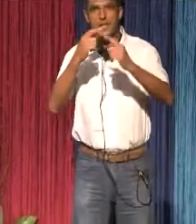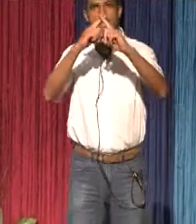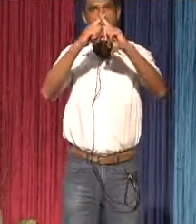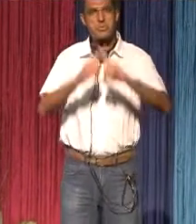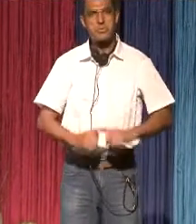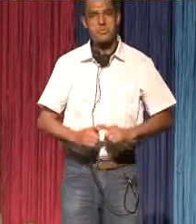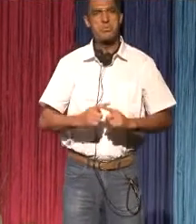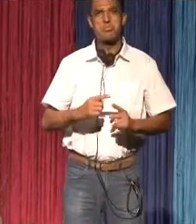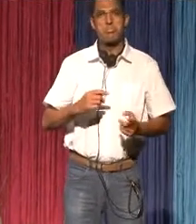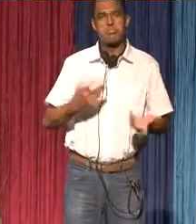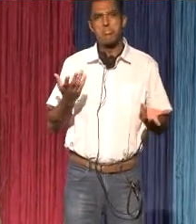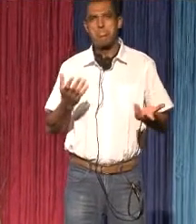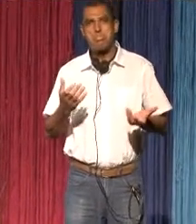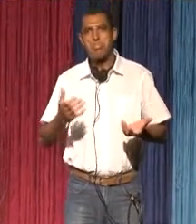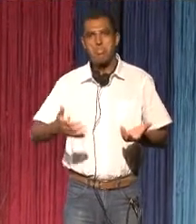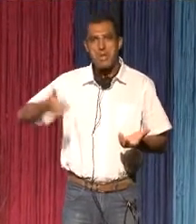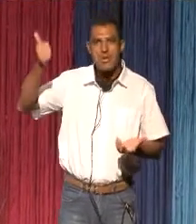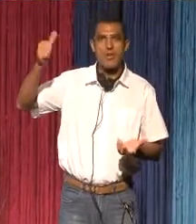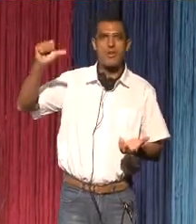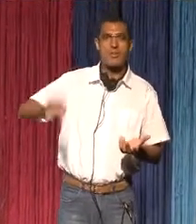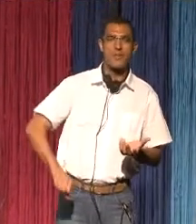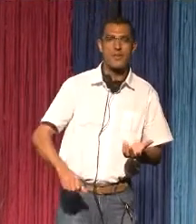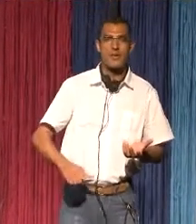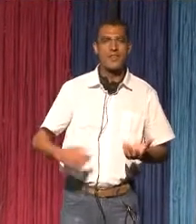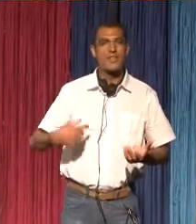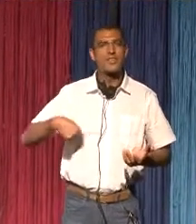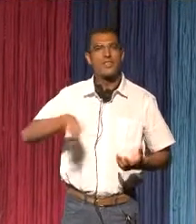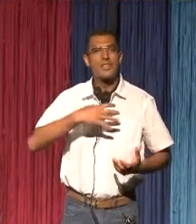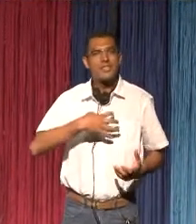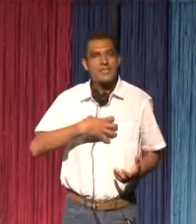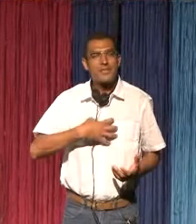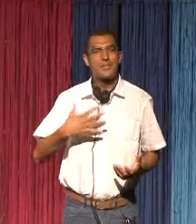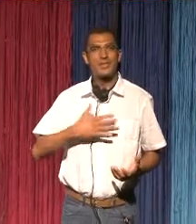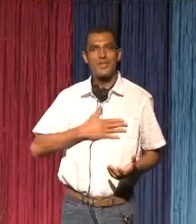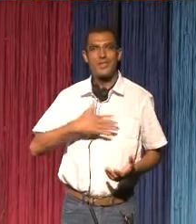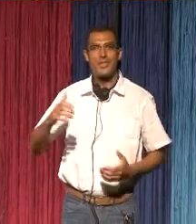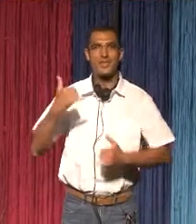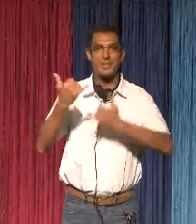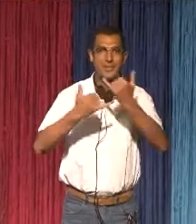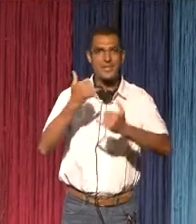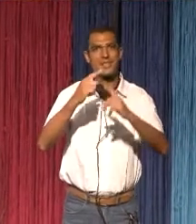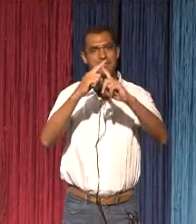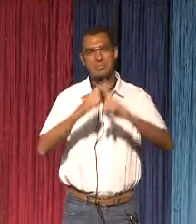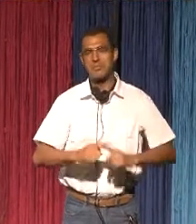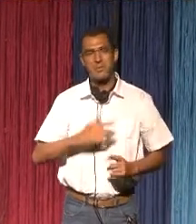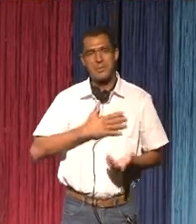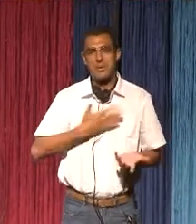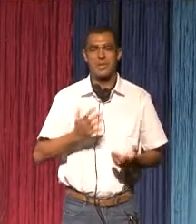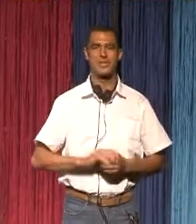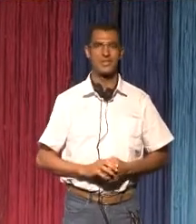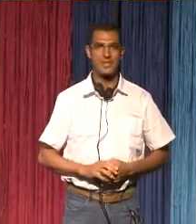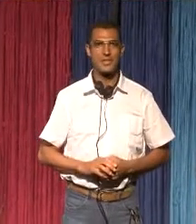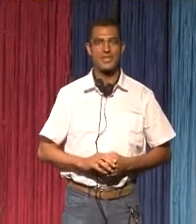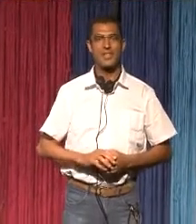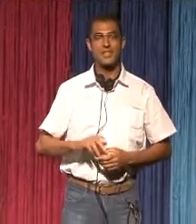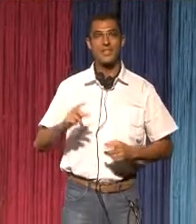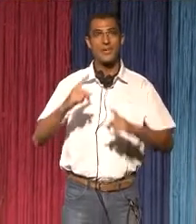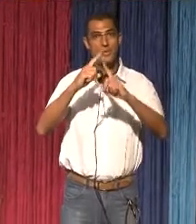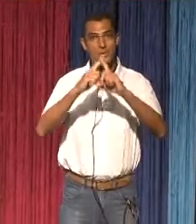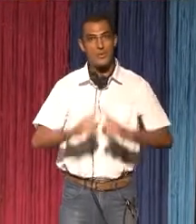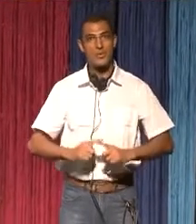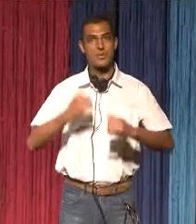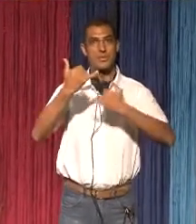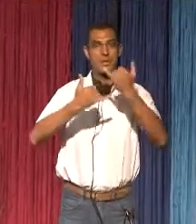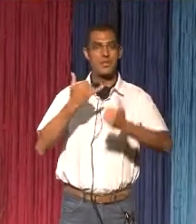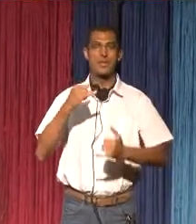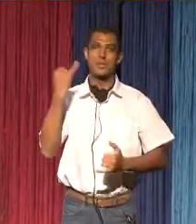do melhor e do pior de nós, né? O título da nossa conversa é o papel, portanto, o valor dos jogos. O valor pode